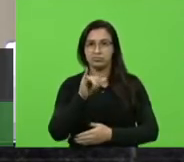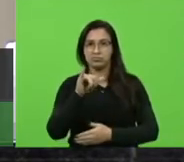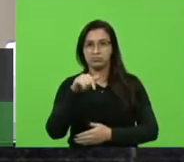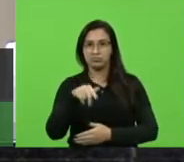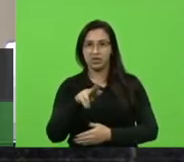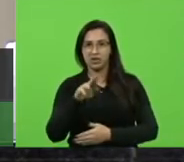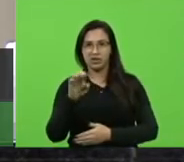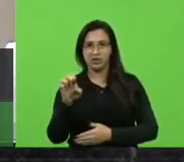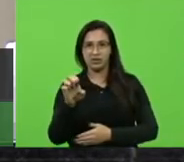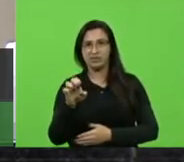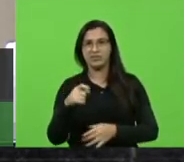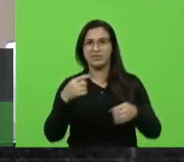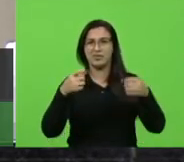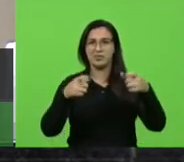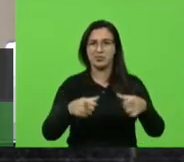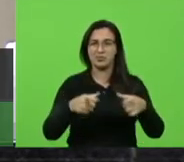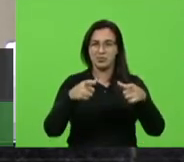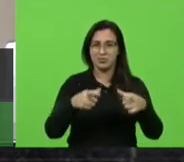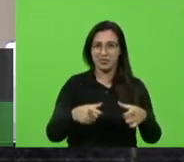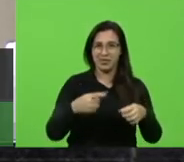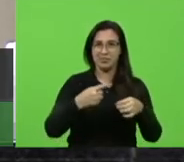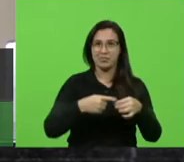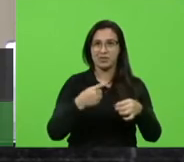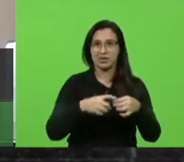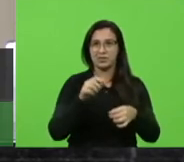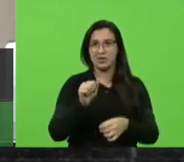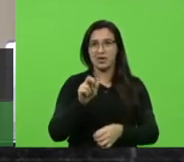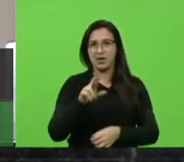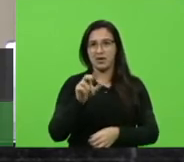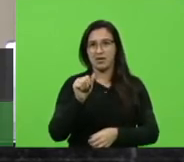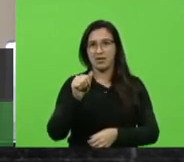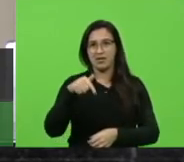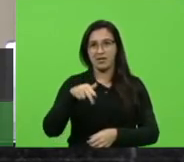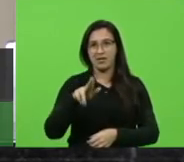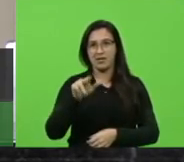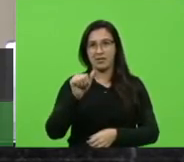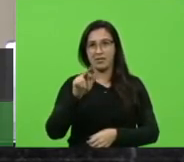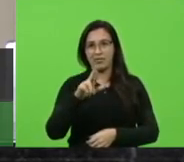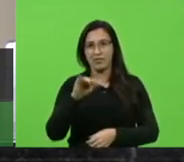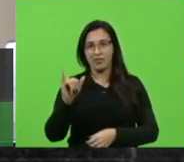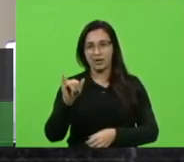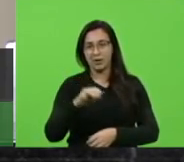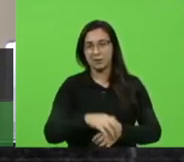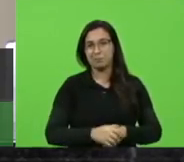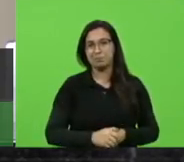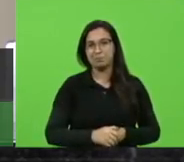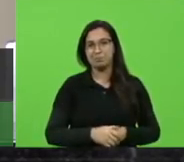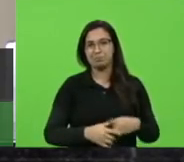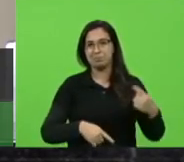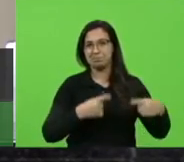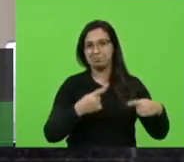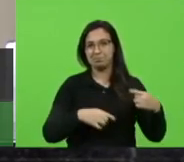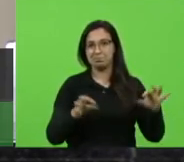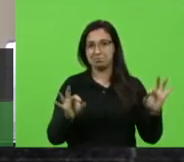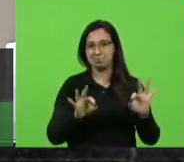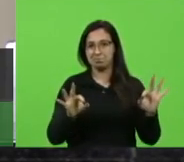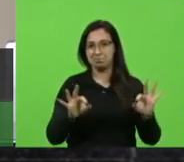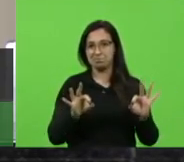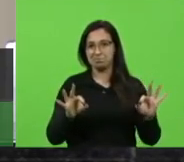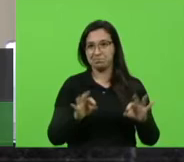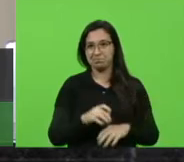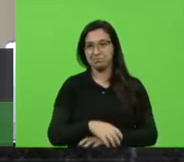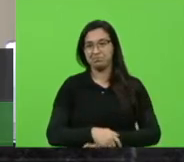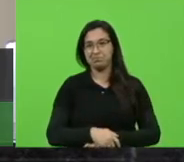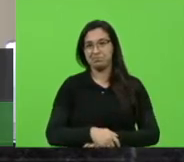Pucu, localizada no município de Araquari. Em discussão. Não havendo quem queira discutir em votação, deputados que